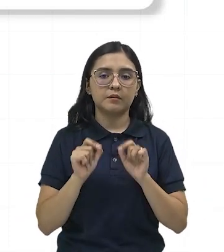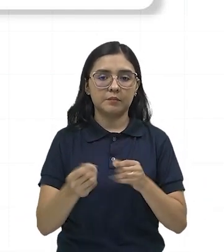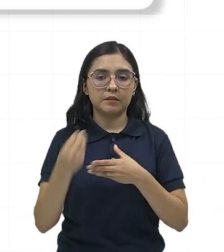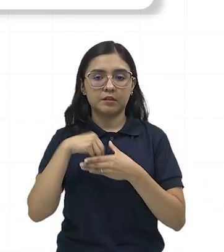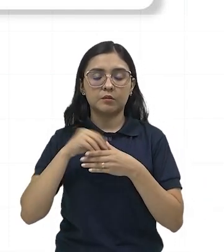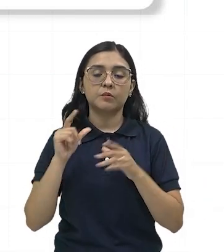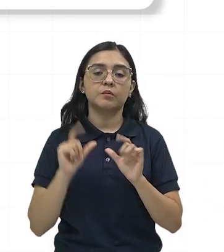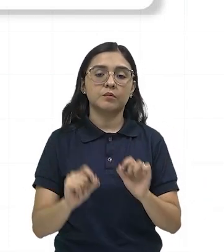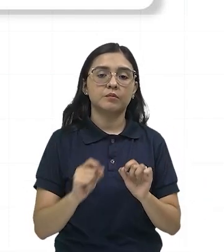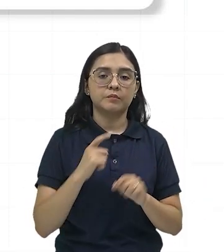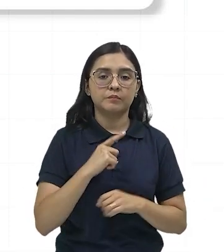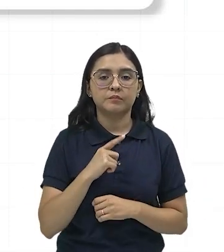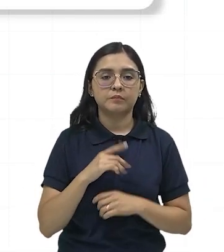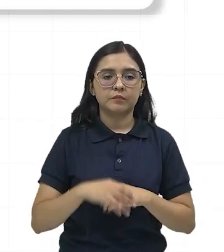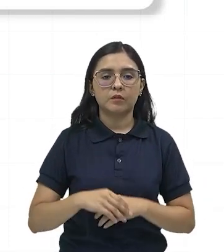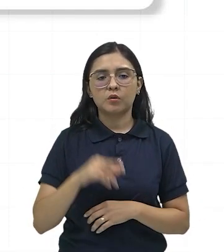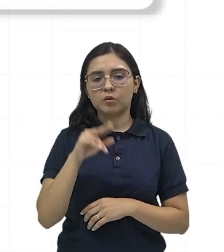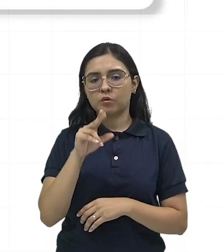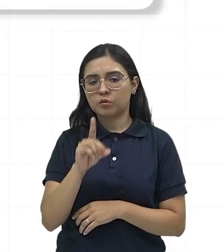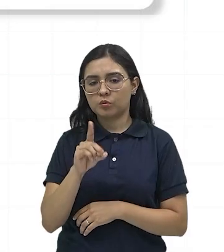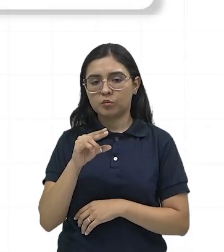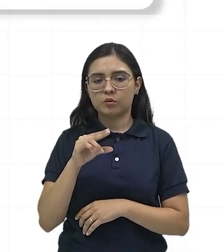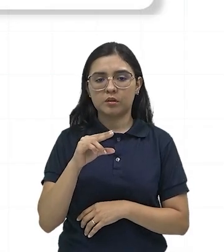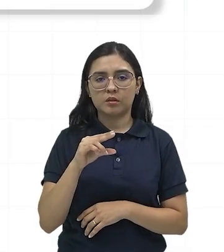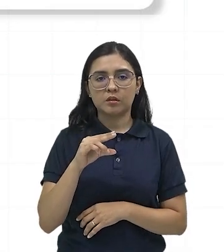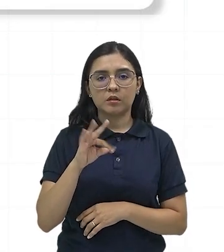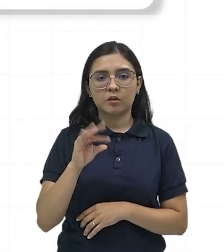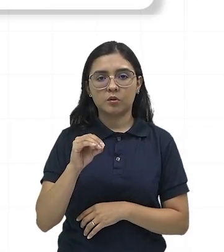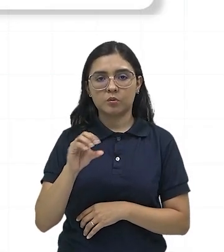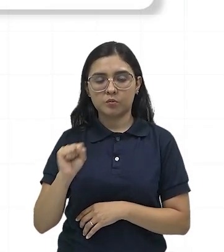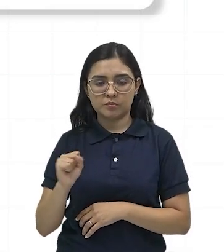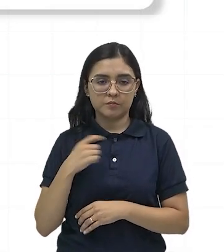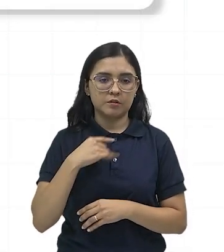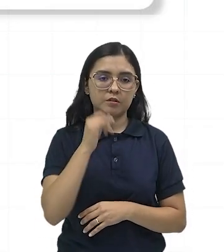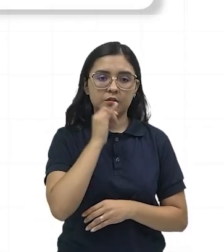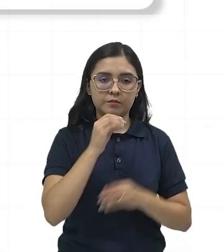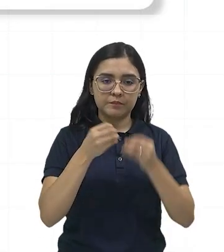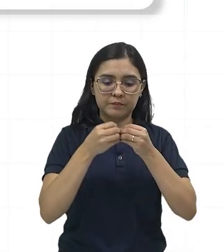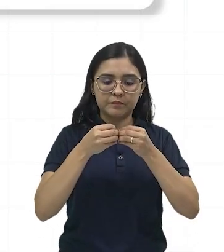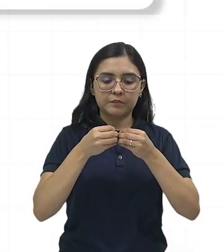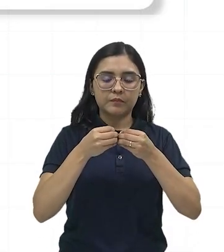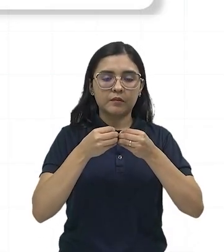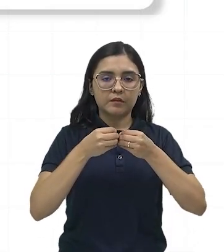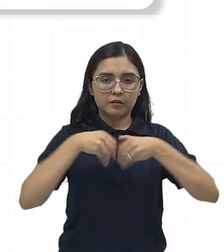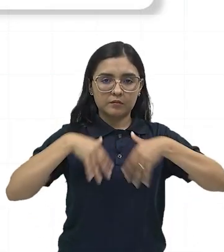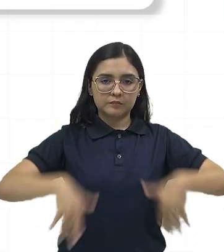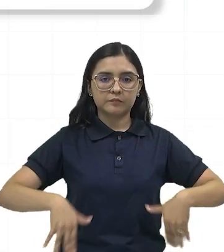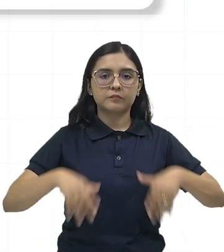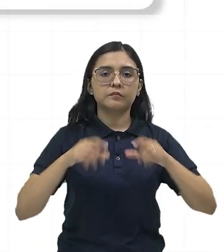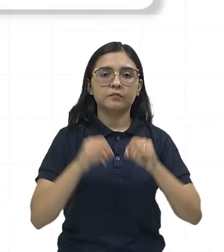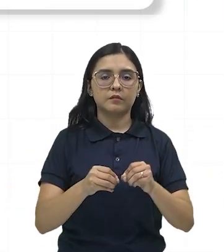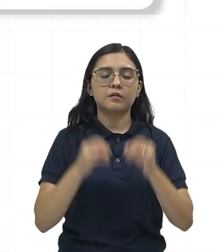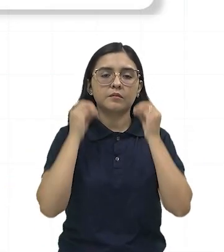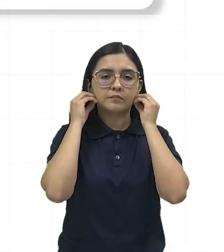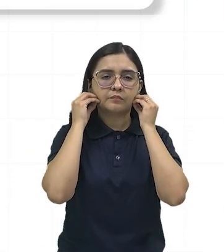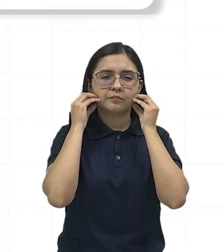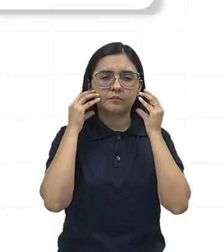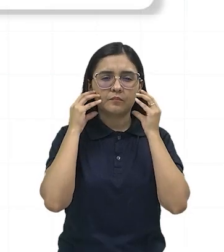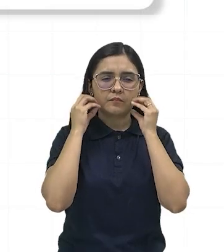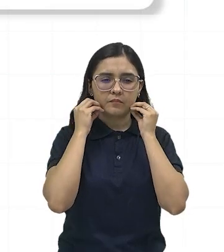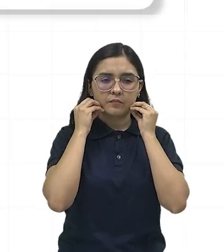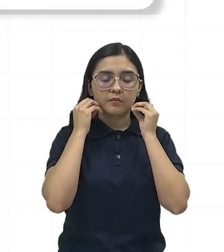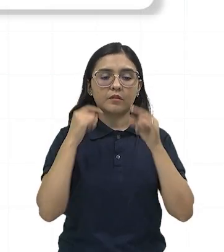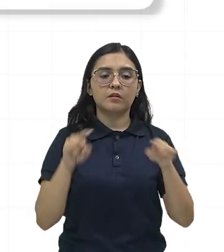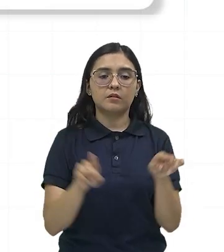internas, geralmente ductos. Exemplos: as glândulas salivares e as glândulas